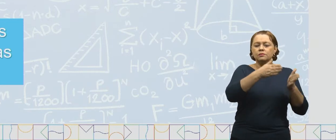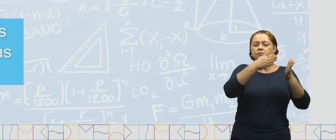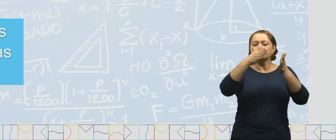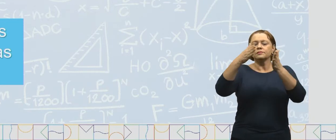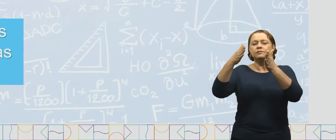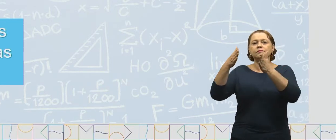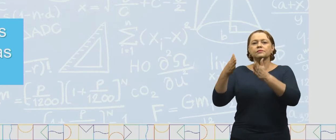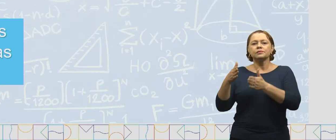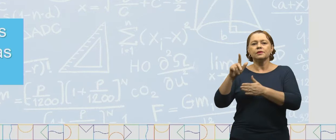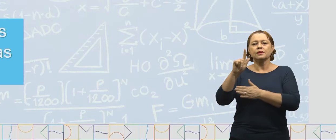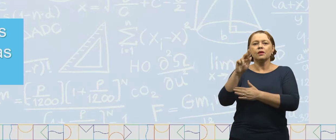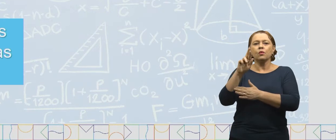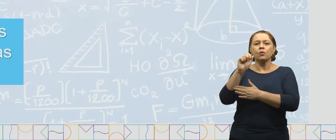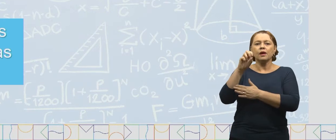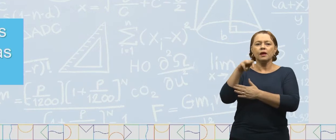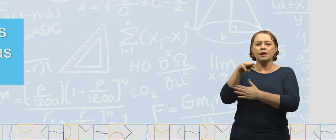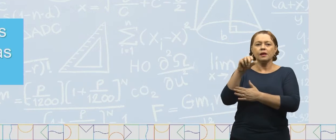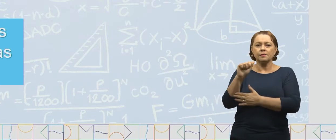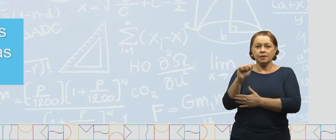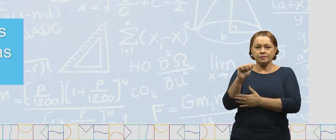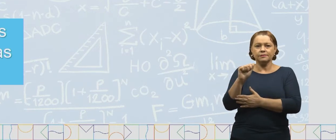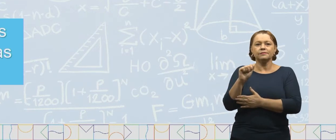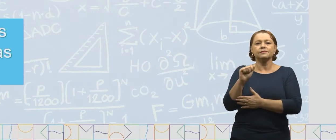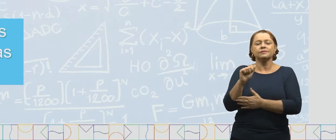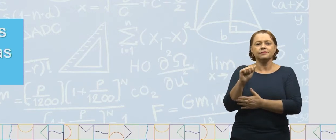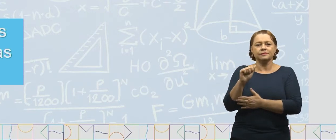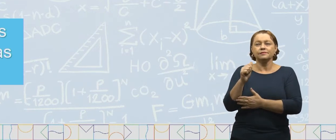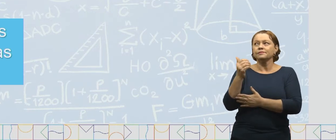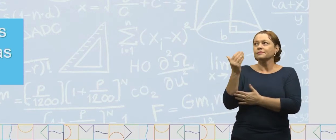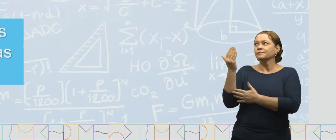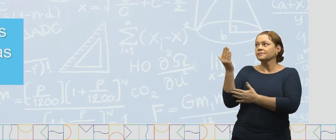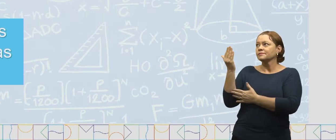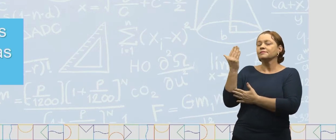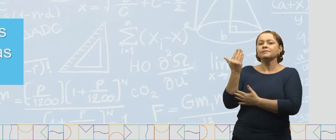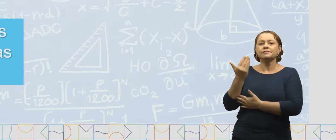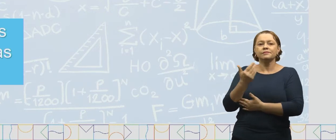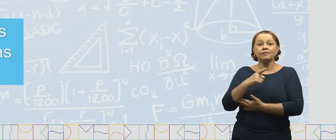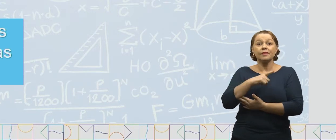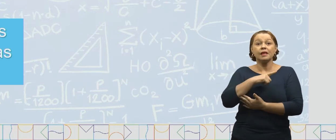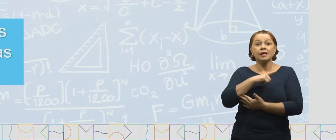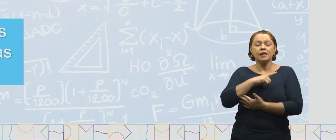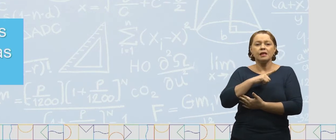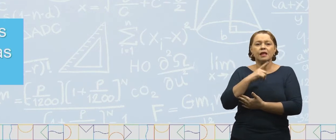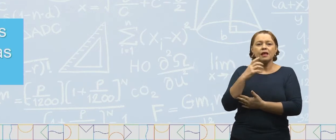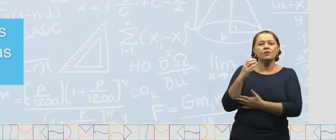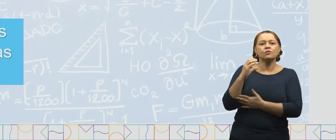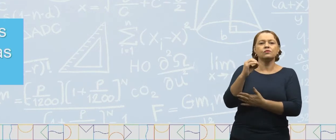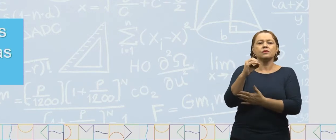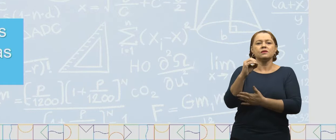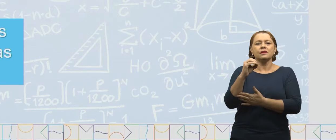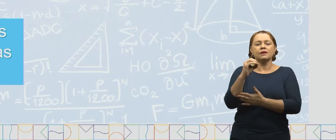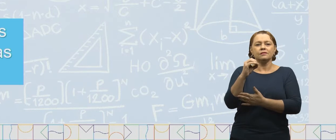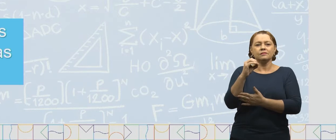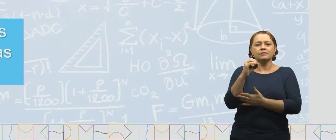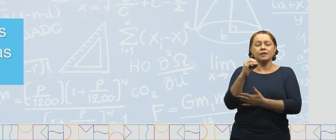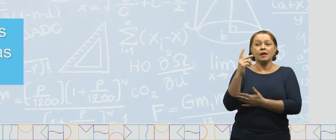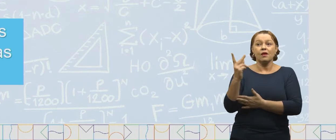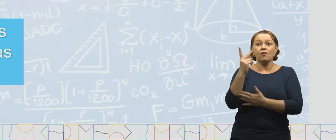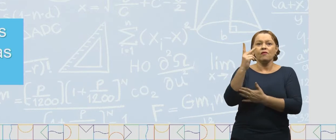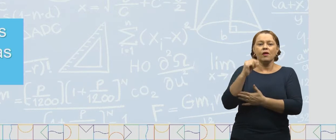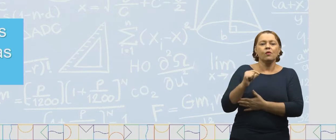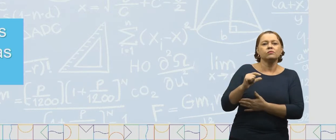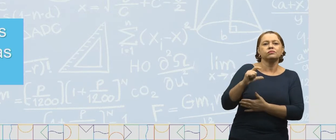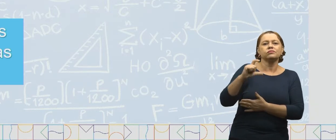próxima unidade, que é o grama. E ele recebe um zero que vai aumentar o